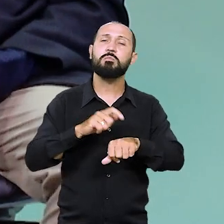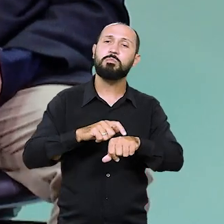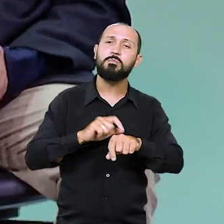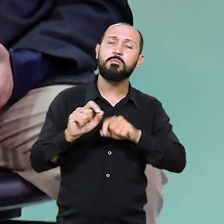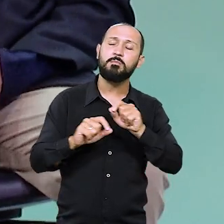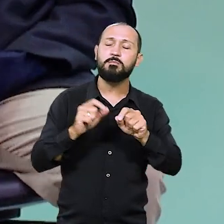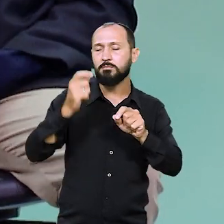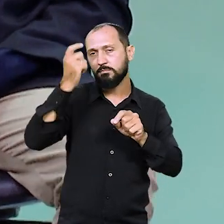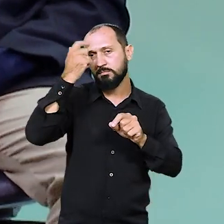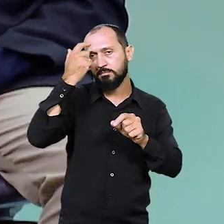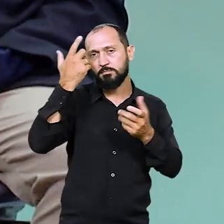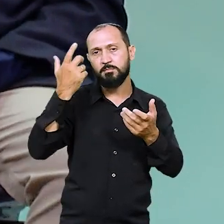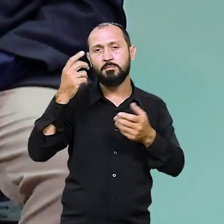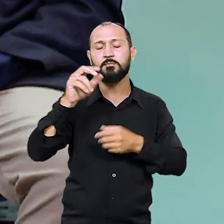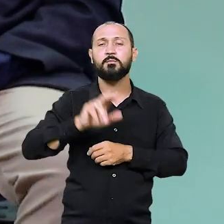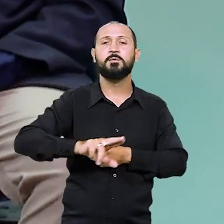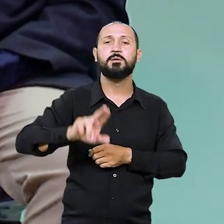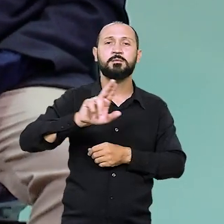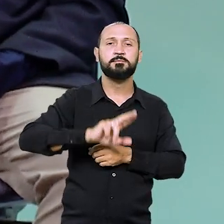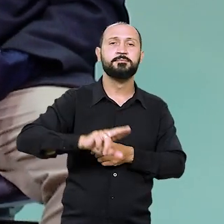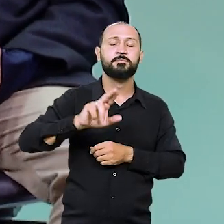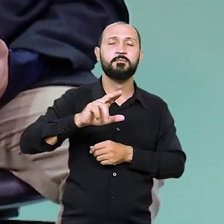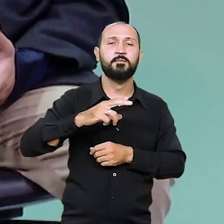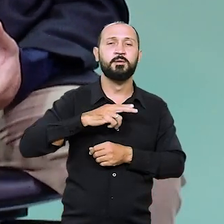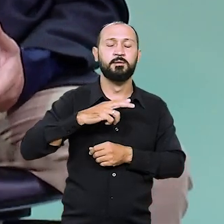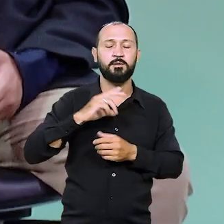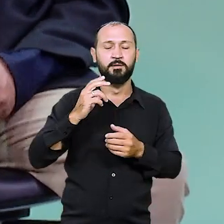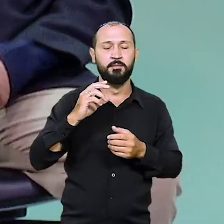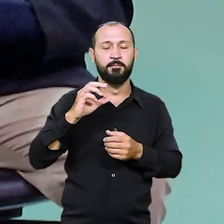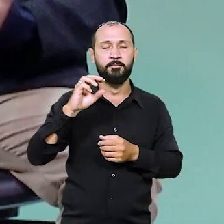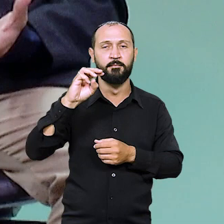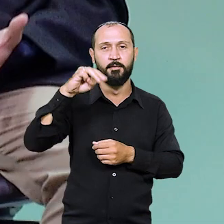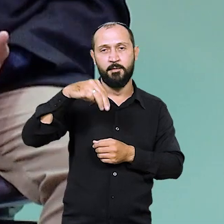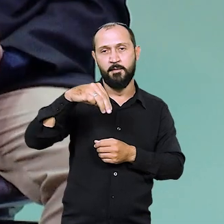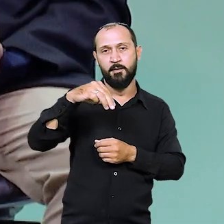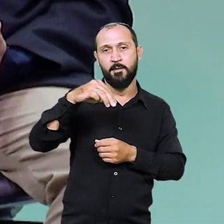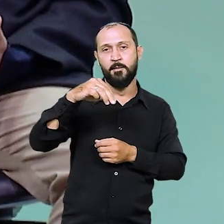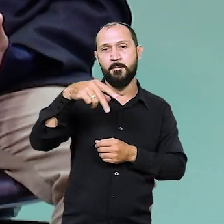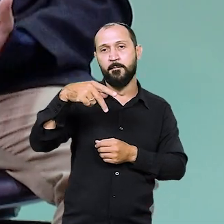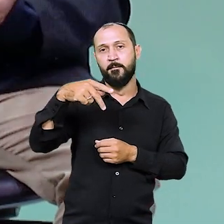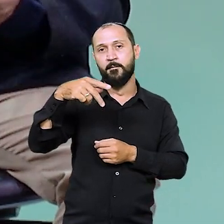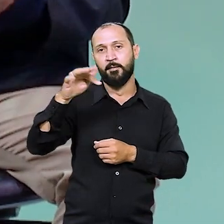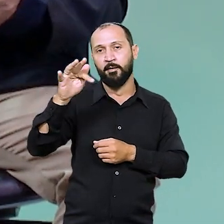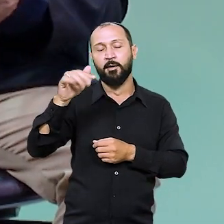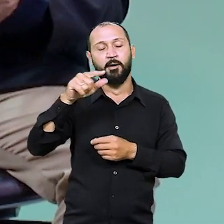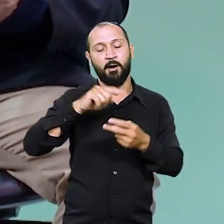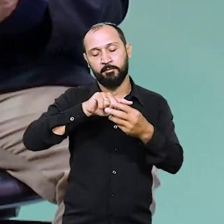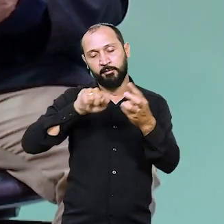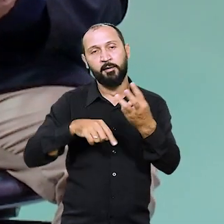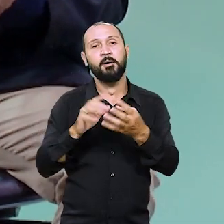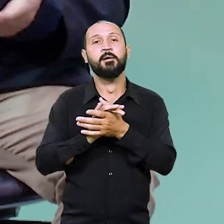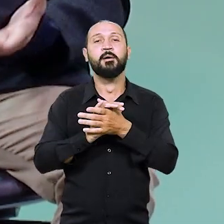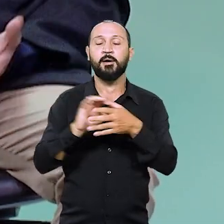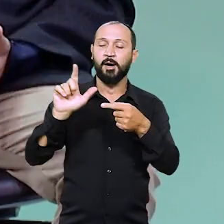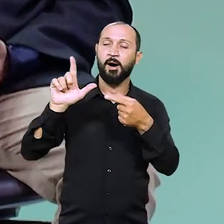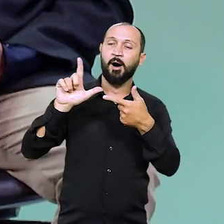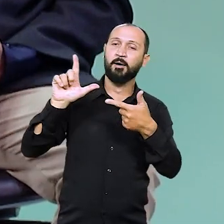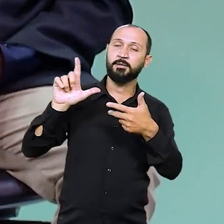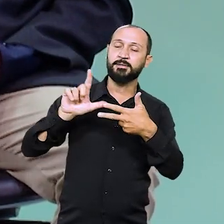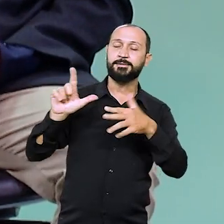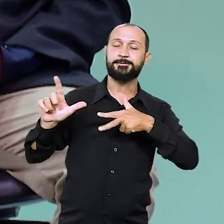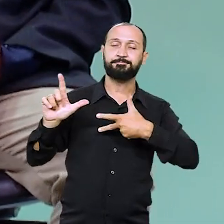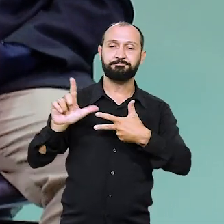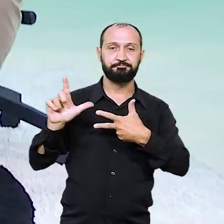decisões várias vezes, e isso também seria um meio, ou até por meio uma medida provisória